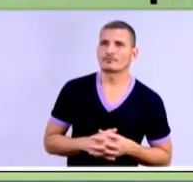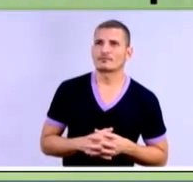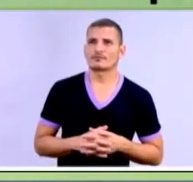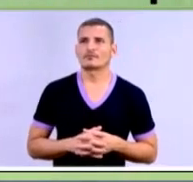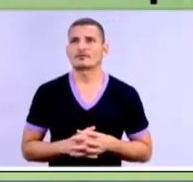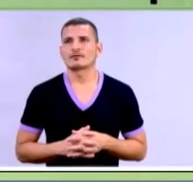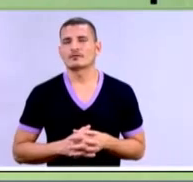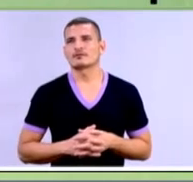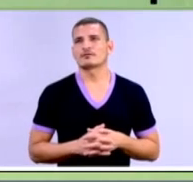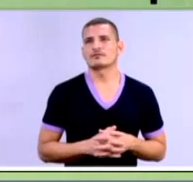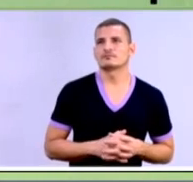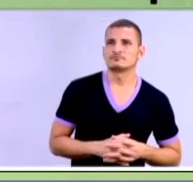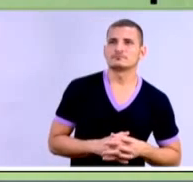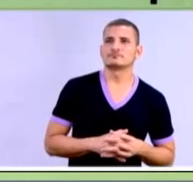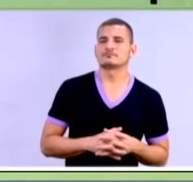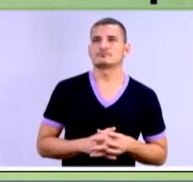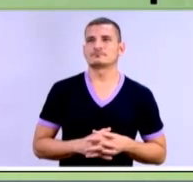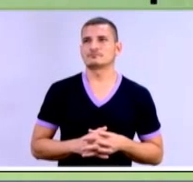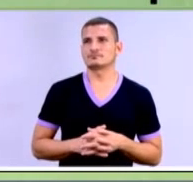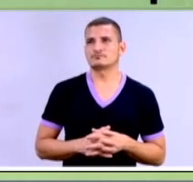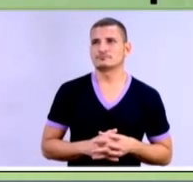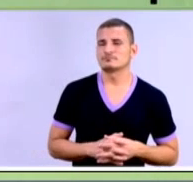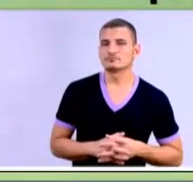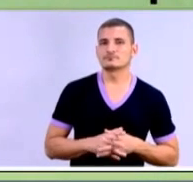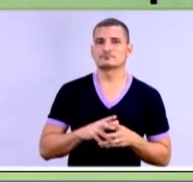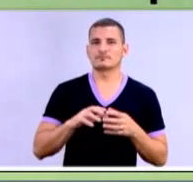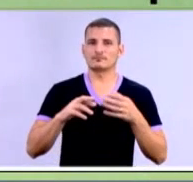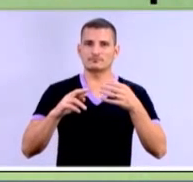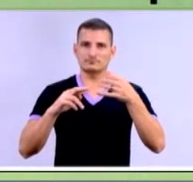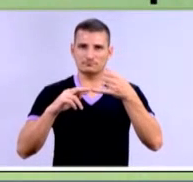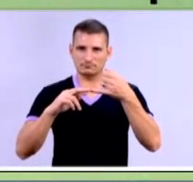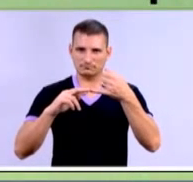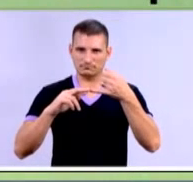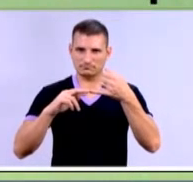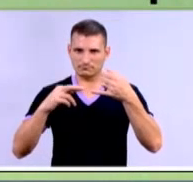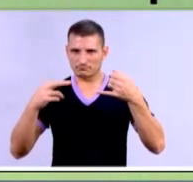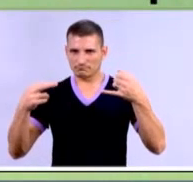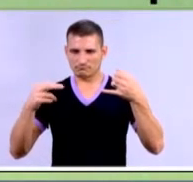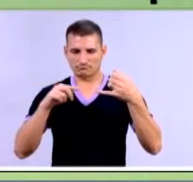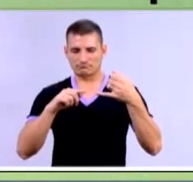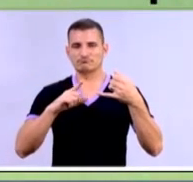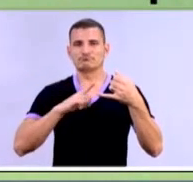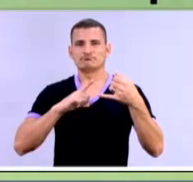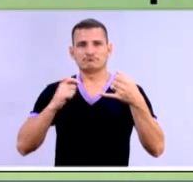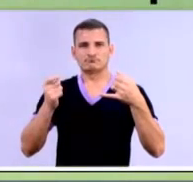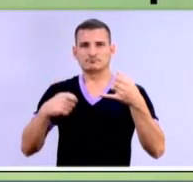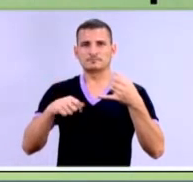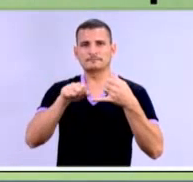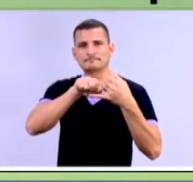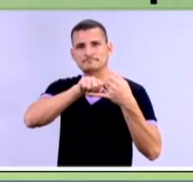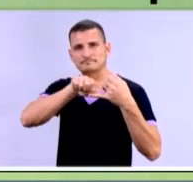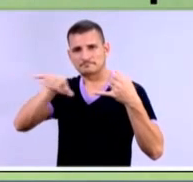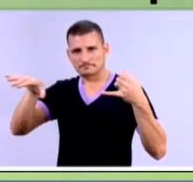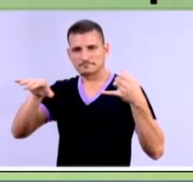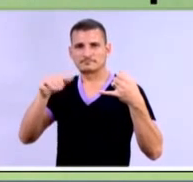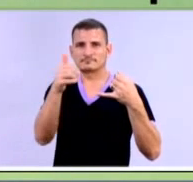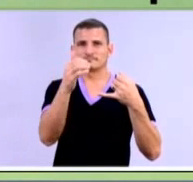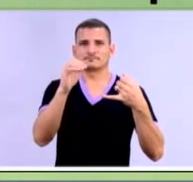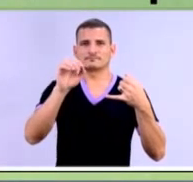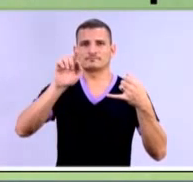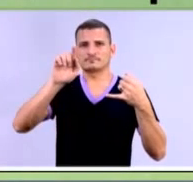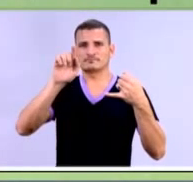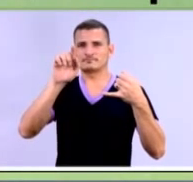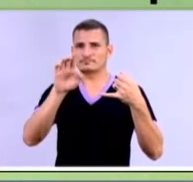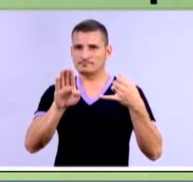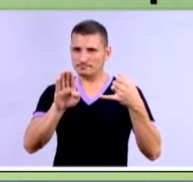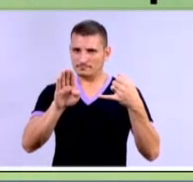de par trançado eles possuem uma capacidade de transmissão oficial de até 10 gigabits por segundo.